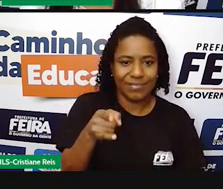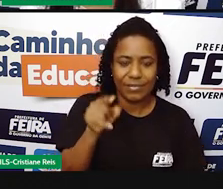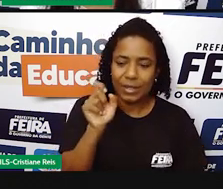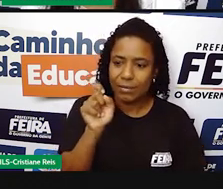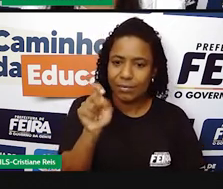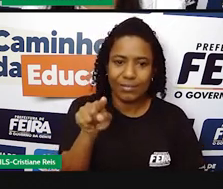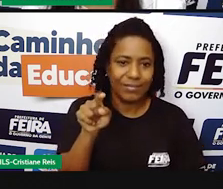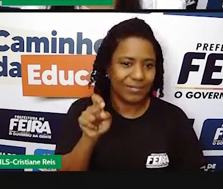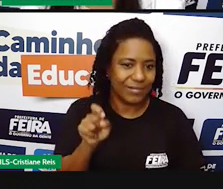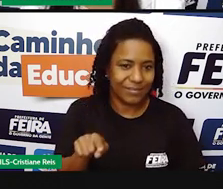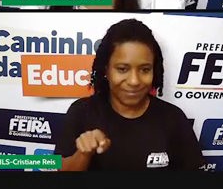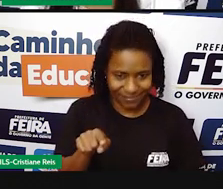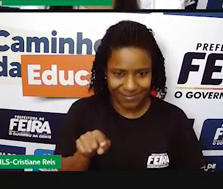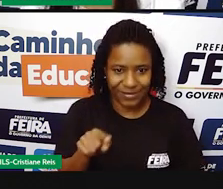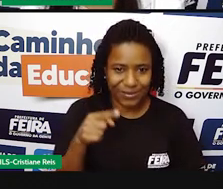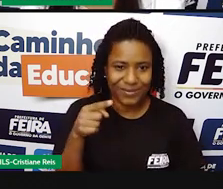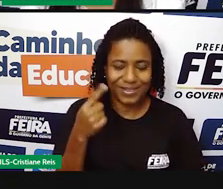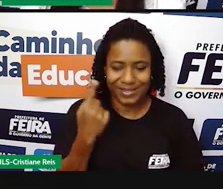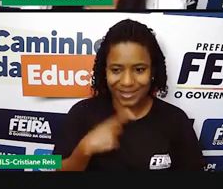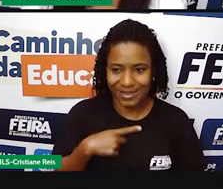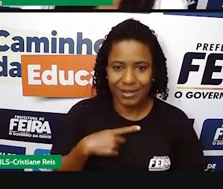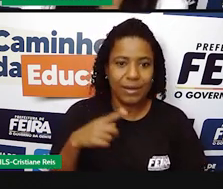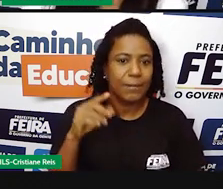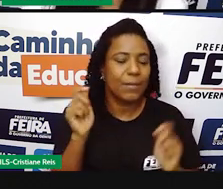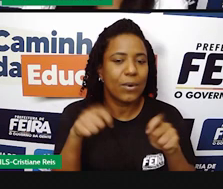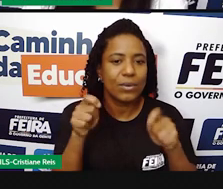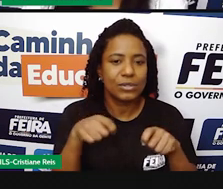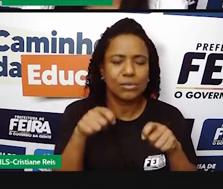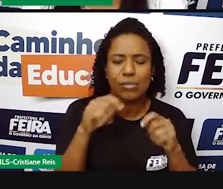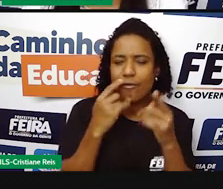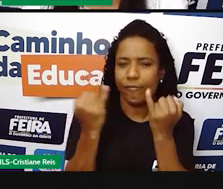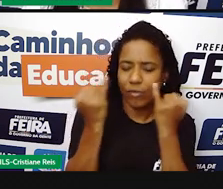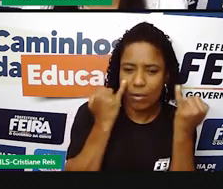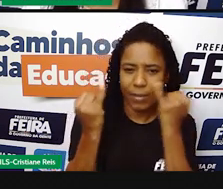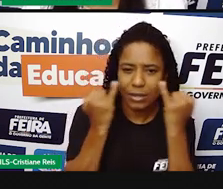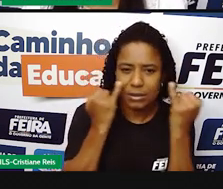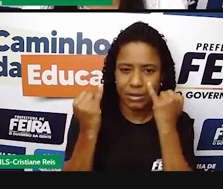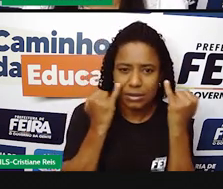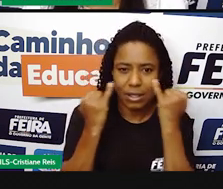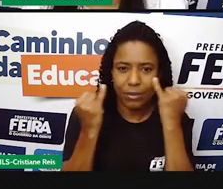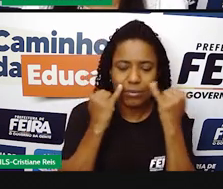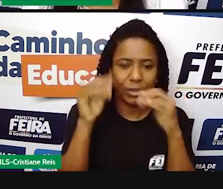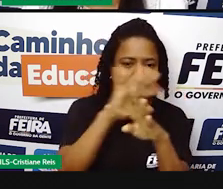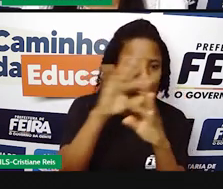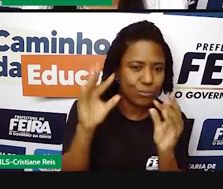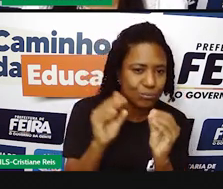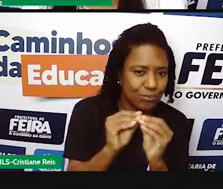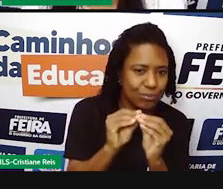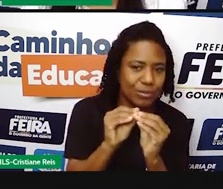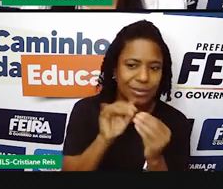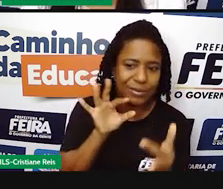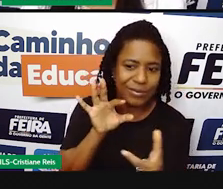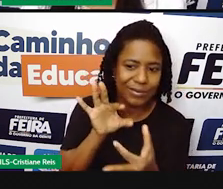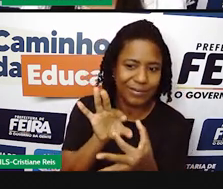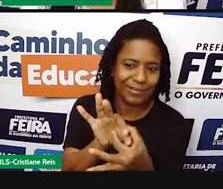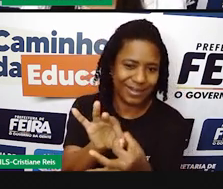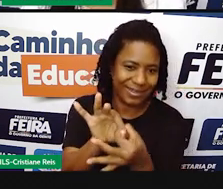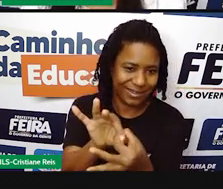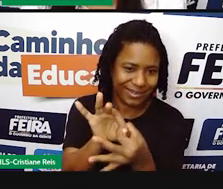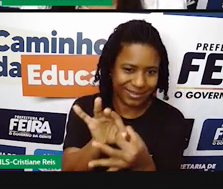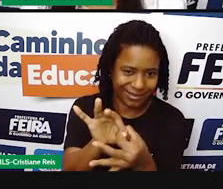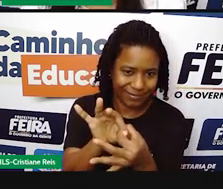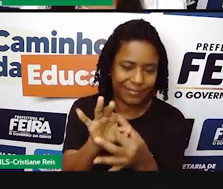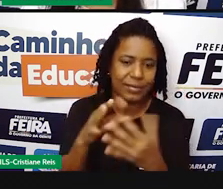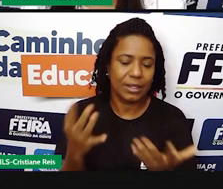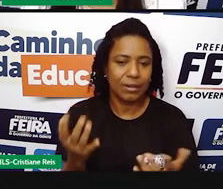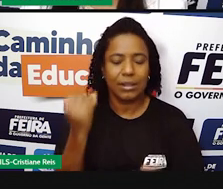uma informação que justifica ou completa a anterior. Então, aí, quando vai ser introduzida